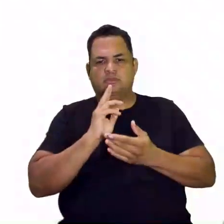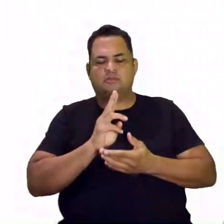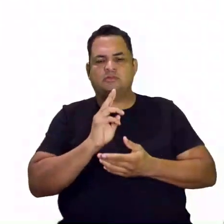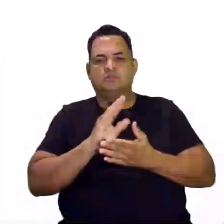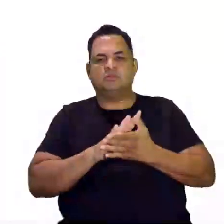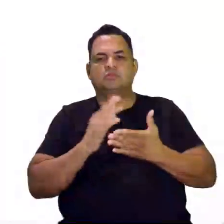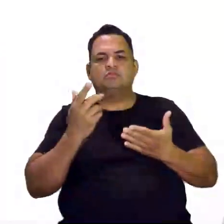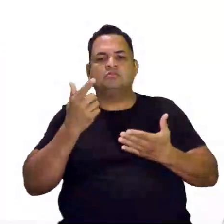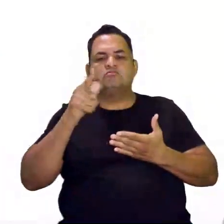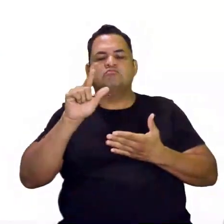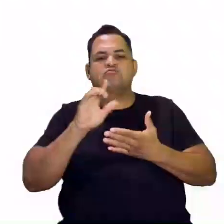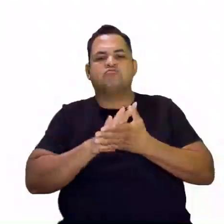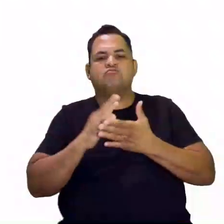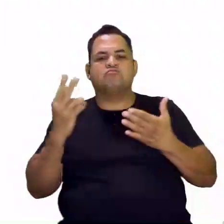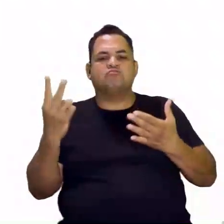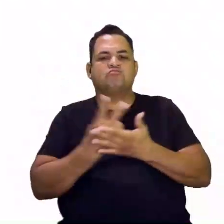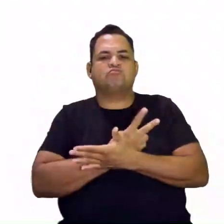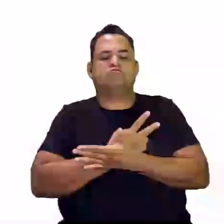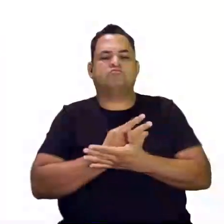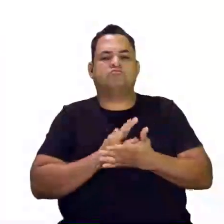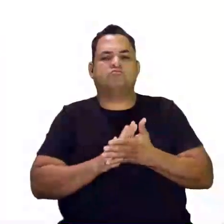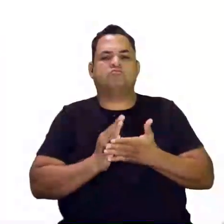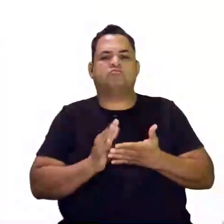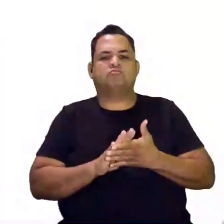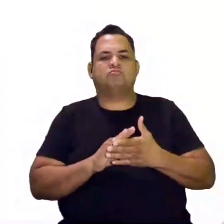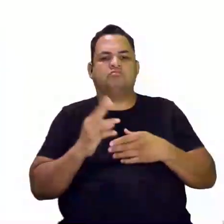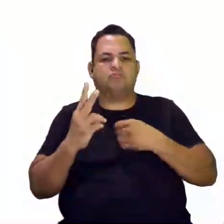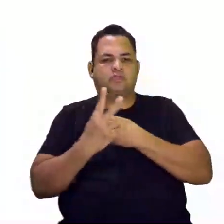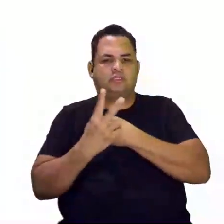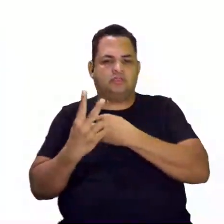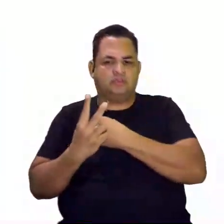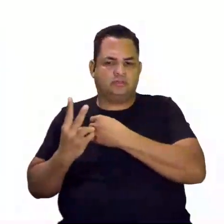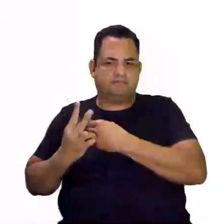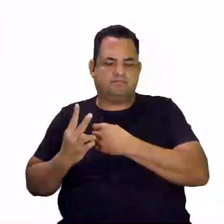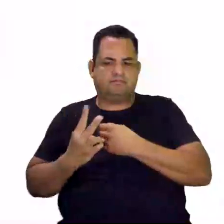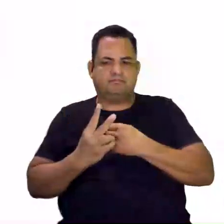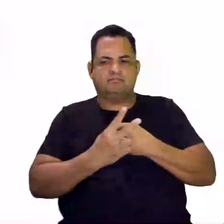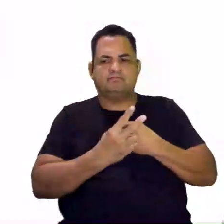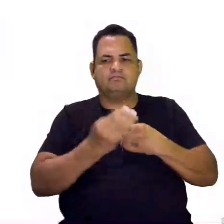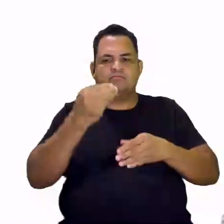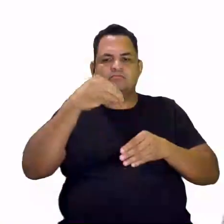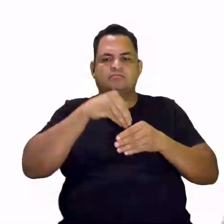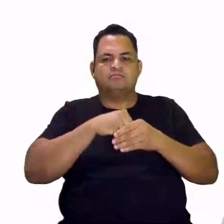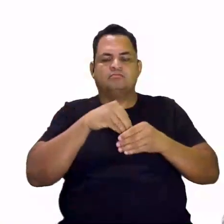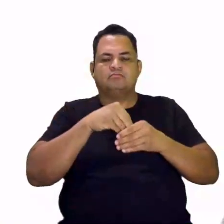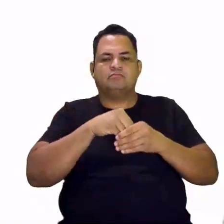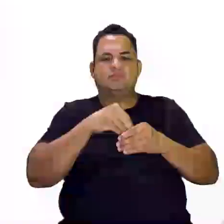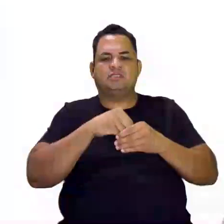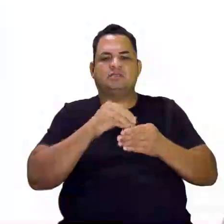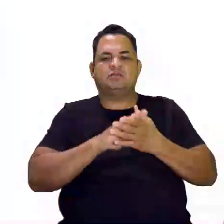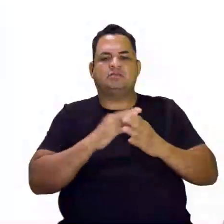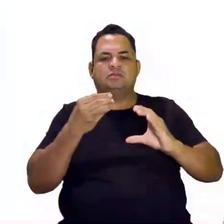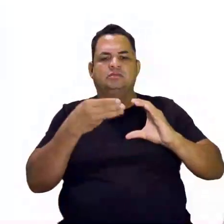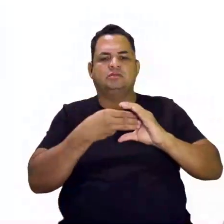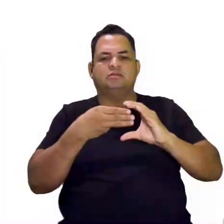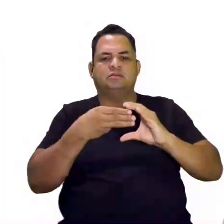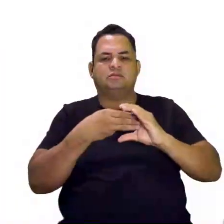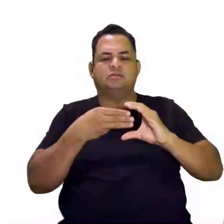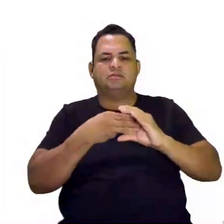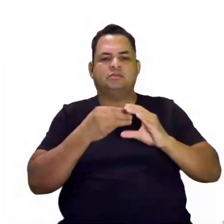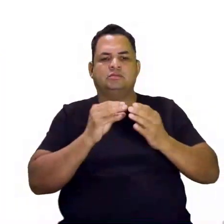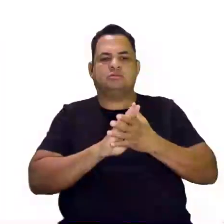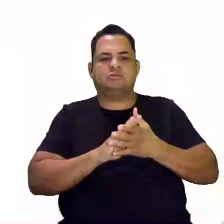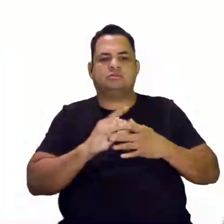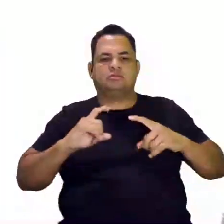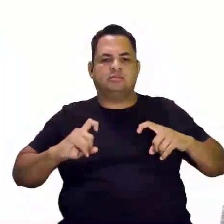conseguiram usufruir aí? Abrigo. Eles ficaram quietinhos dentro dessa célula, tá? Dessa bactéria